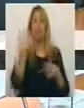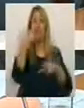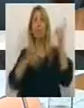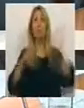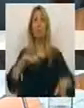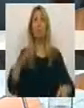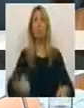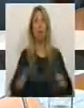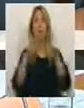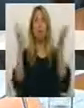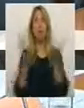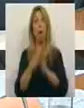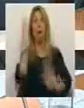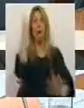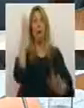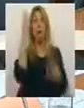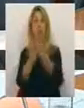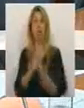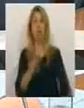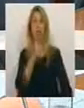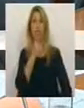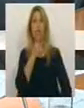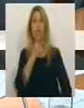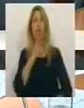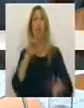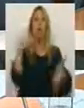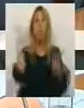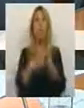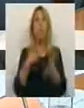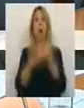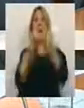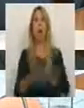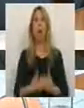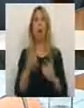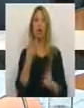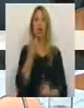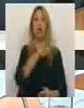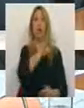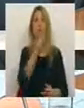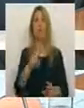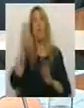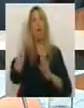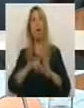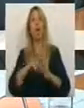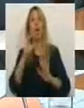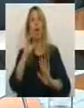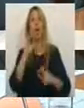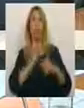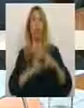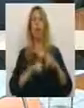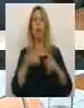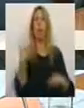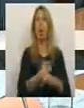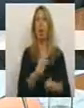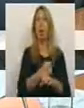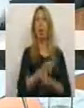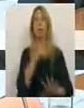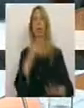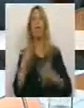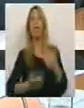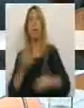portugueses, em geral, de Bragança a Faro, a suportar as baixas tarifas, as regalias laborais e a ineficiência dos transportes em Lisboa e